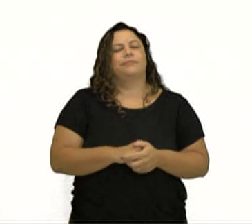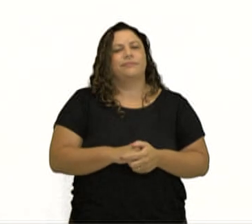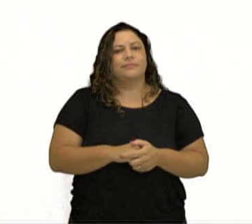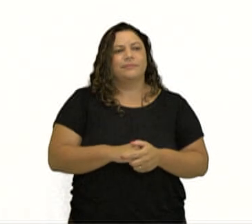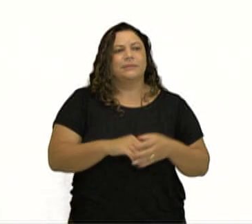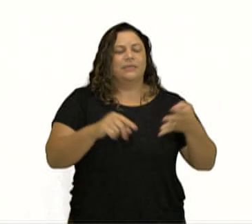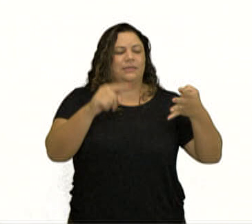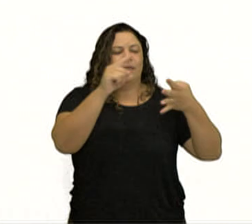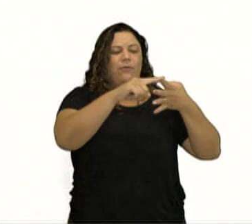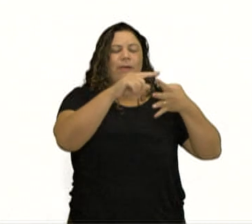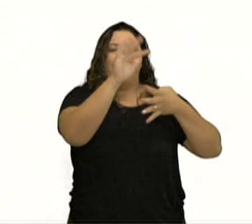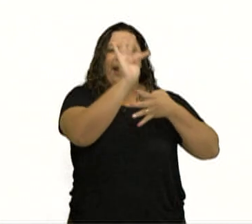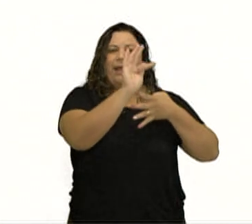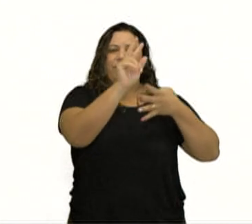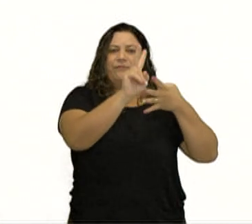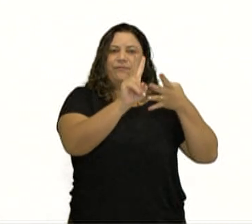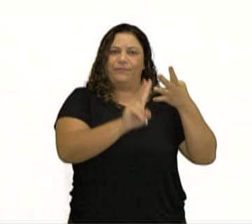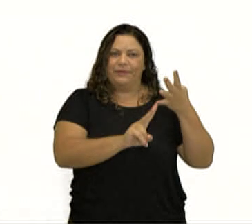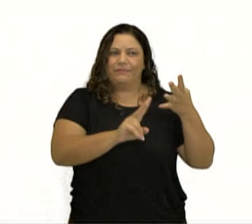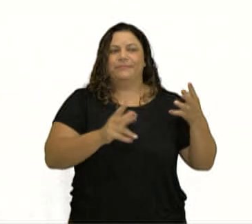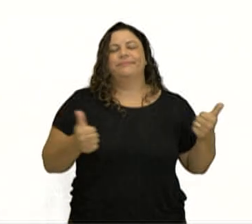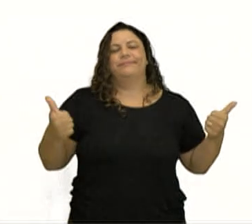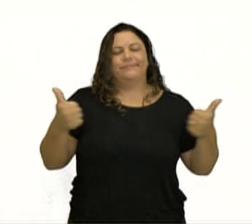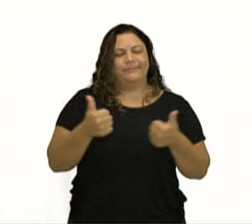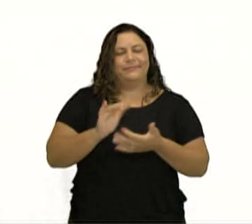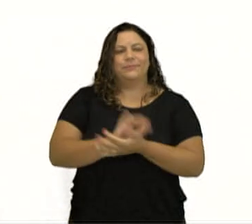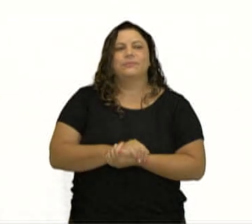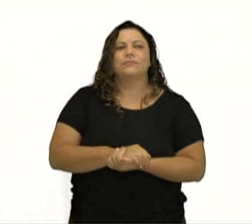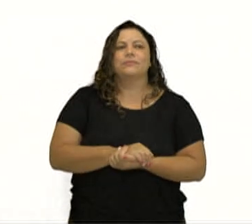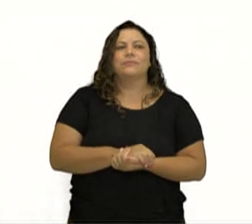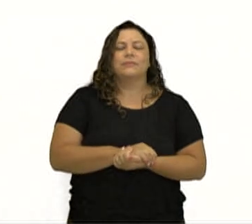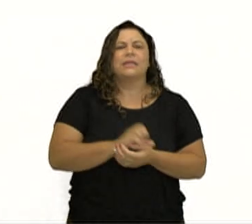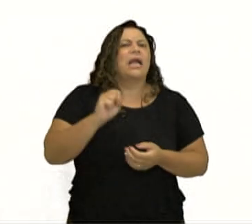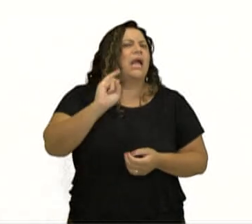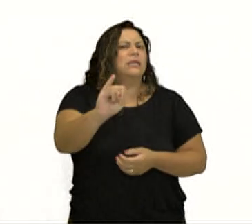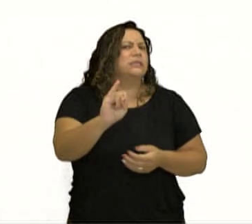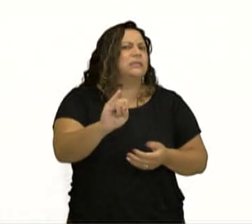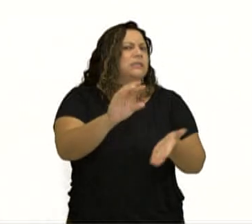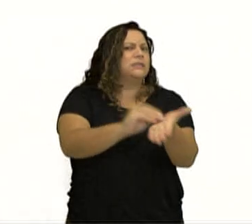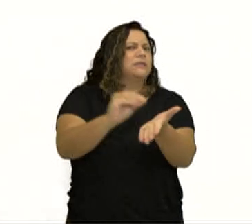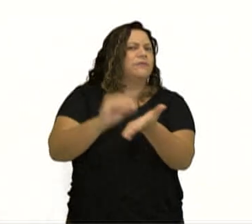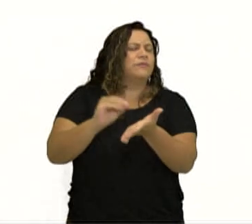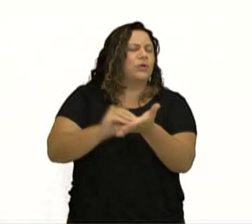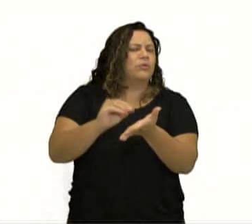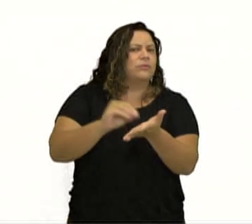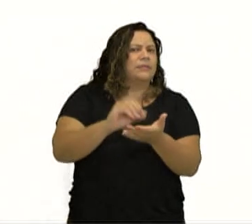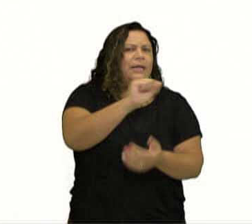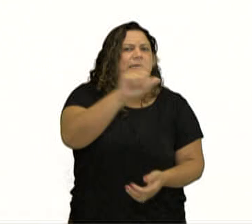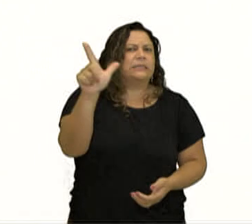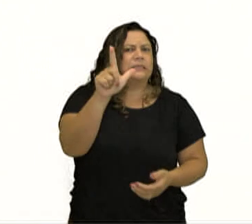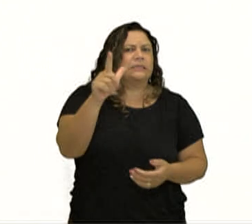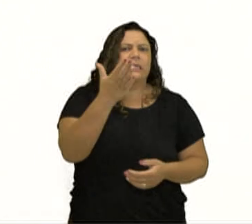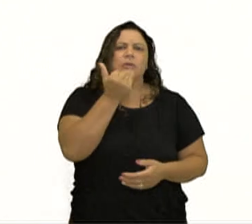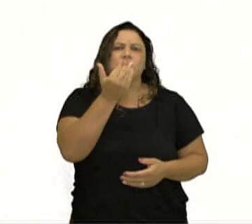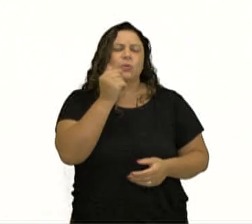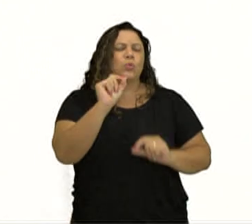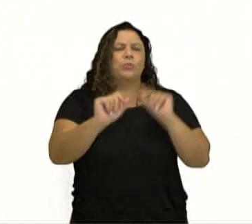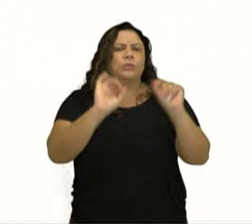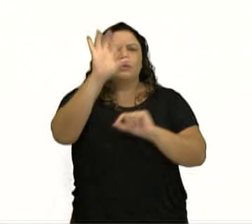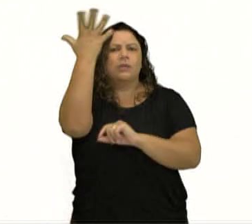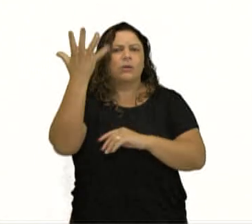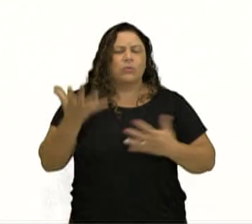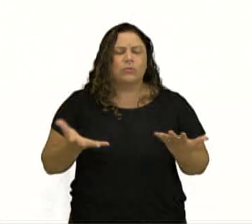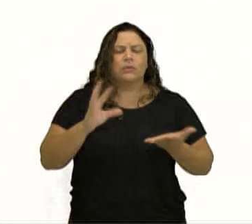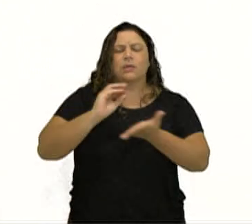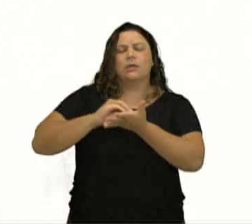acertou. FVVV. Se faltar sódio na alimentação, o que acontece? A